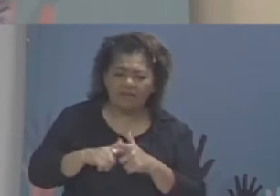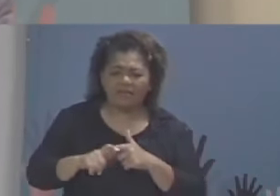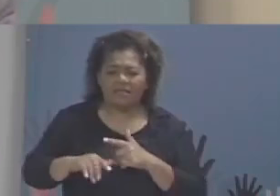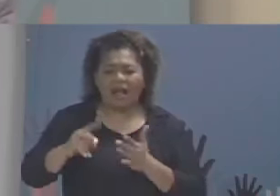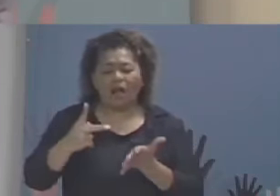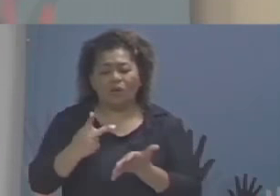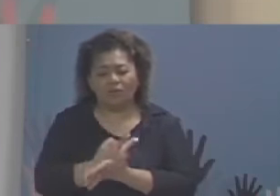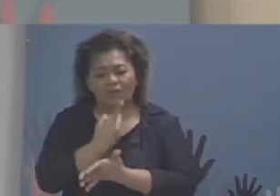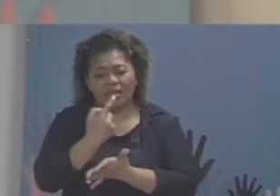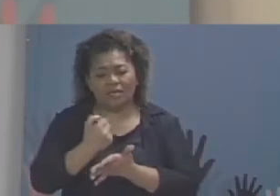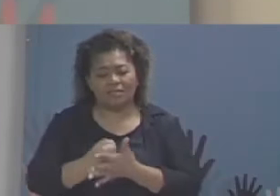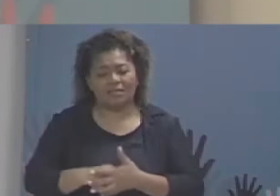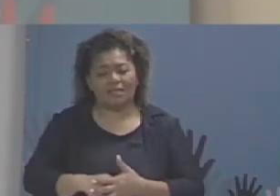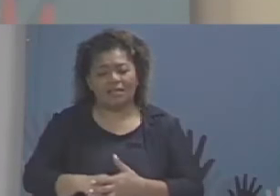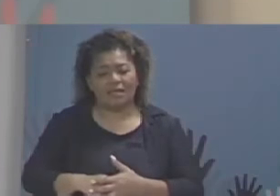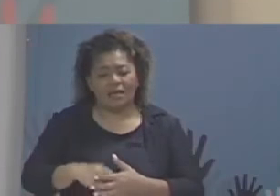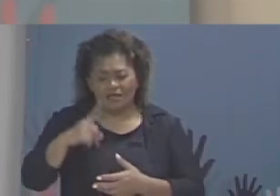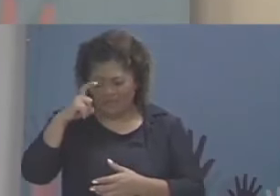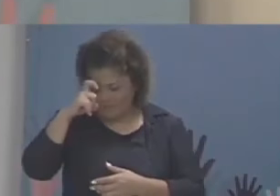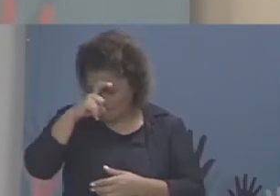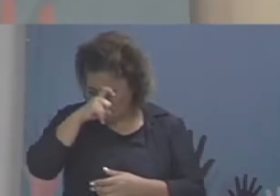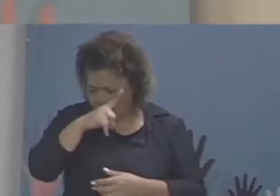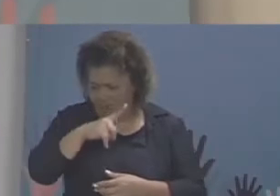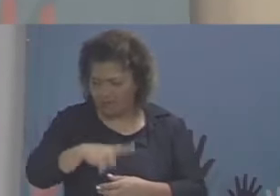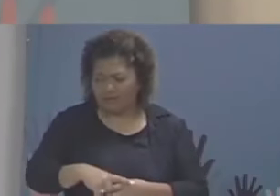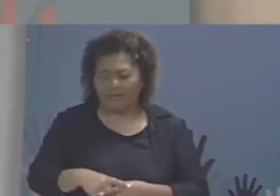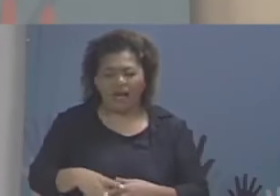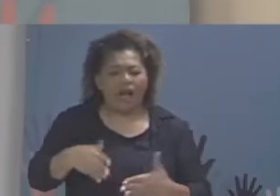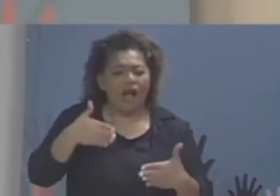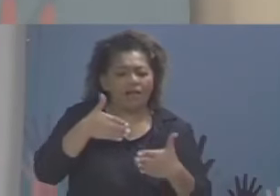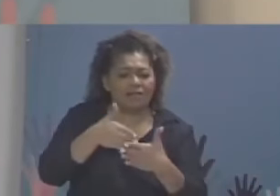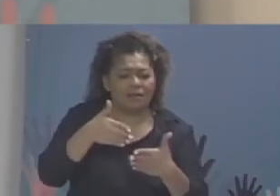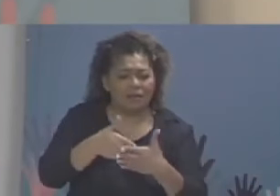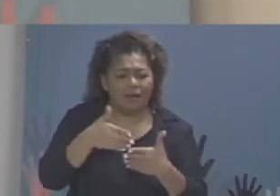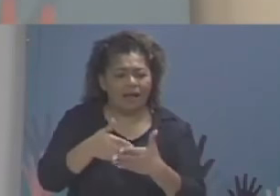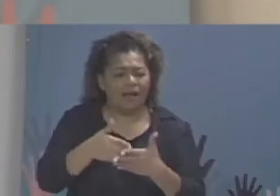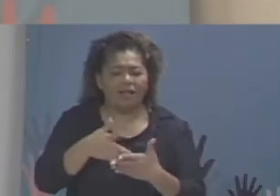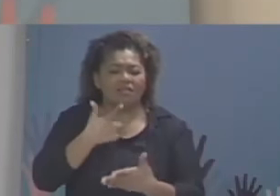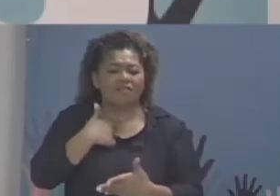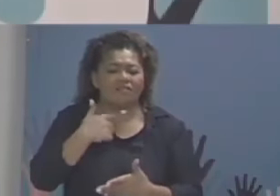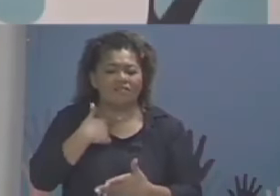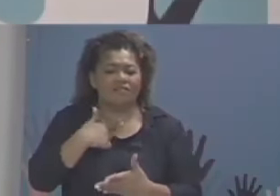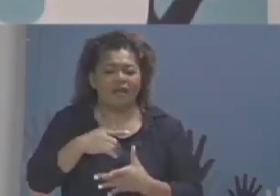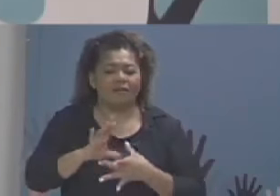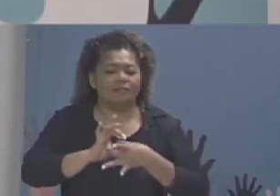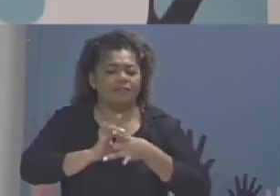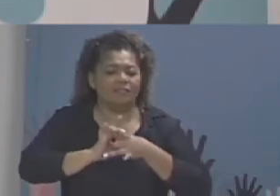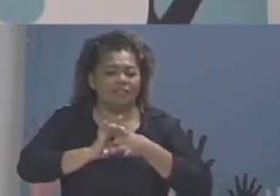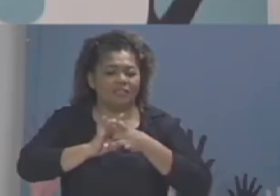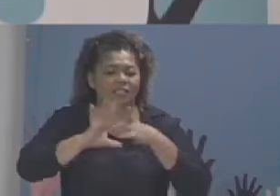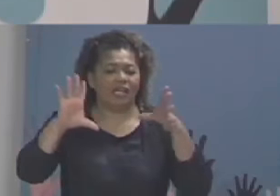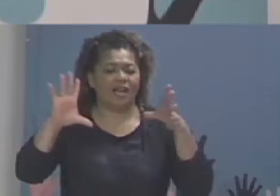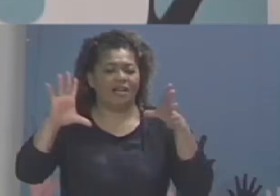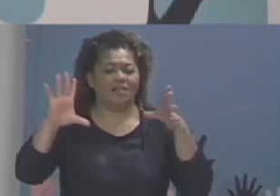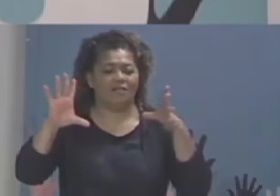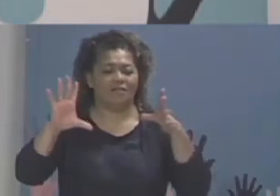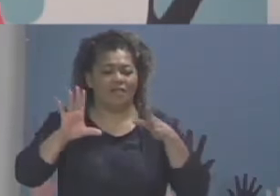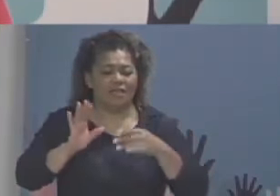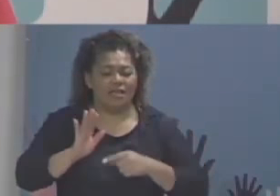dificultar, ponderar, nenhuma é resolver. Eles não têm interesse em resolver a sua vida, eles têm interesse em falar sobre o futuro. Obrigado,